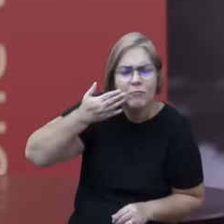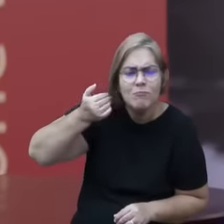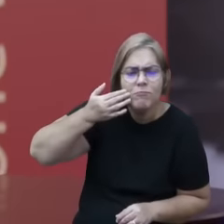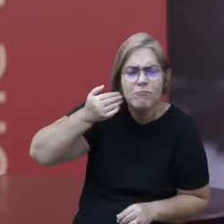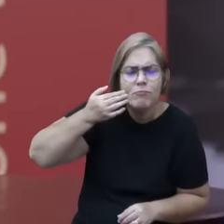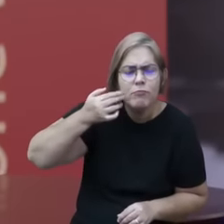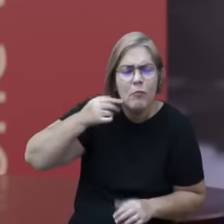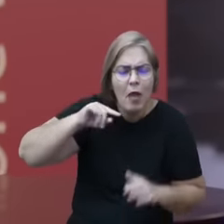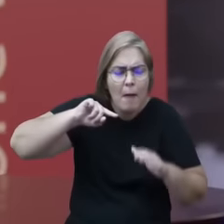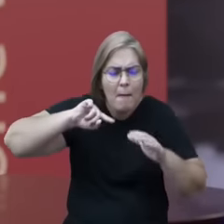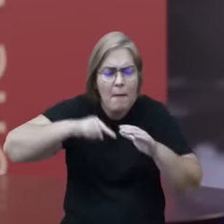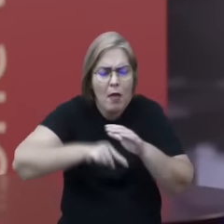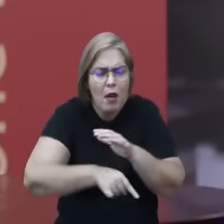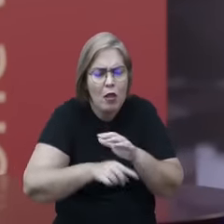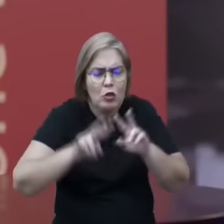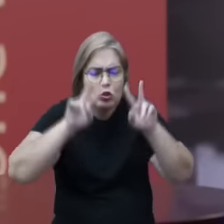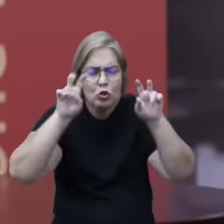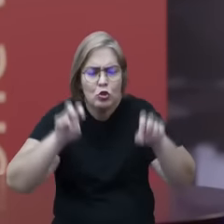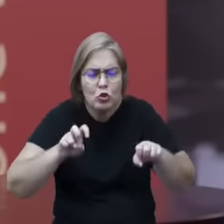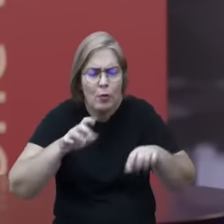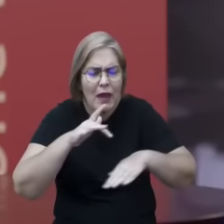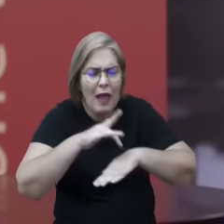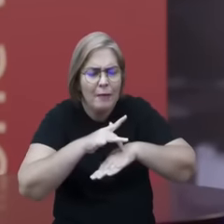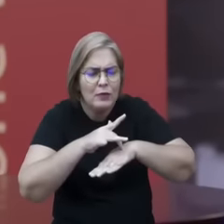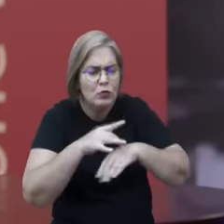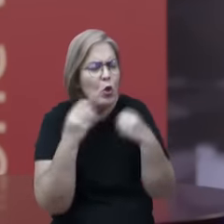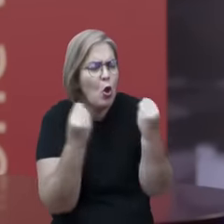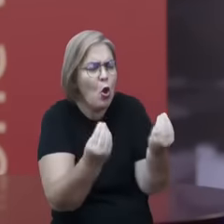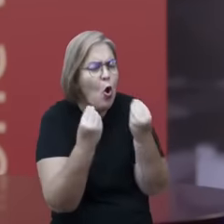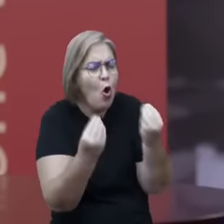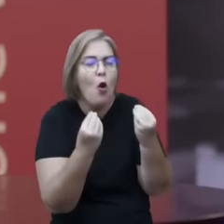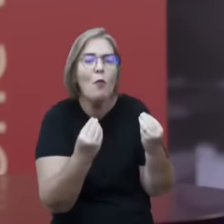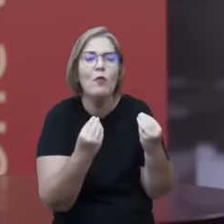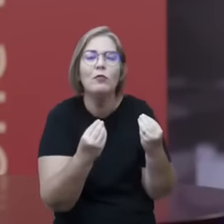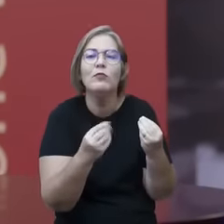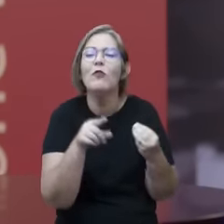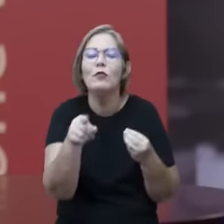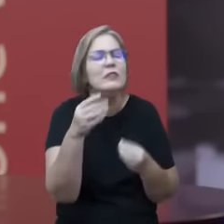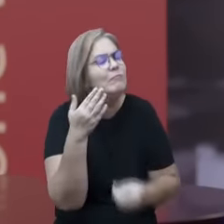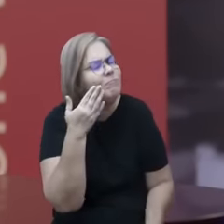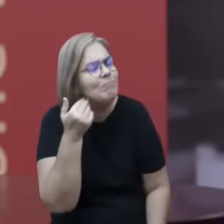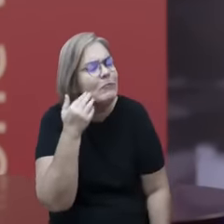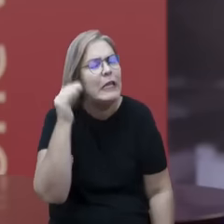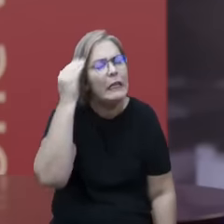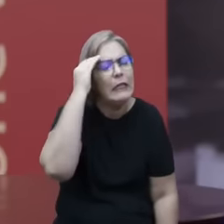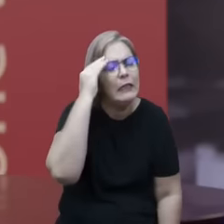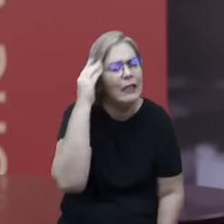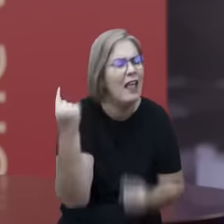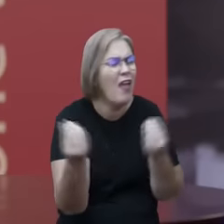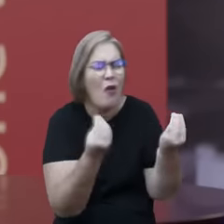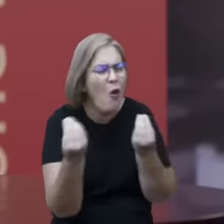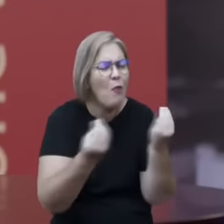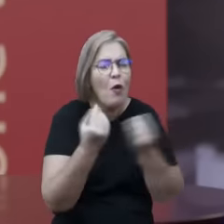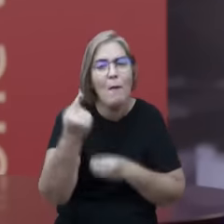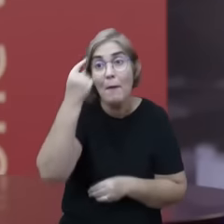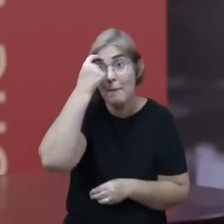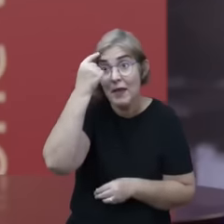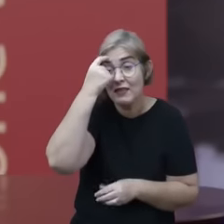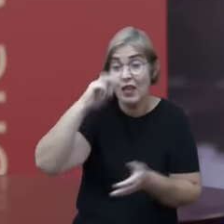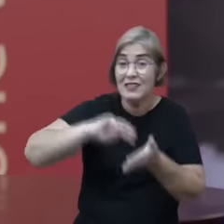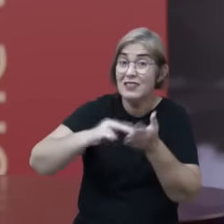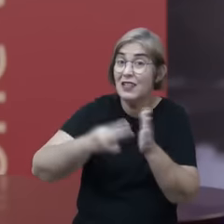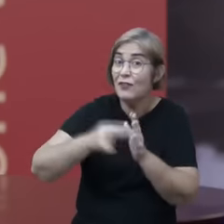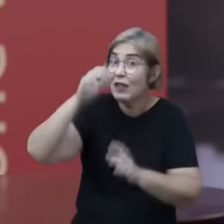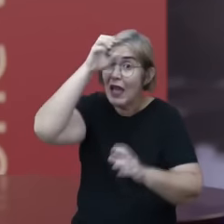redescoberta eh eh completamente diferente. Assim como pensar significa a aprender a rever, não